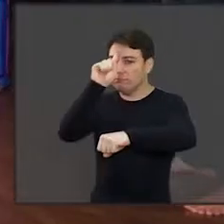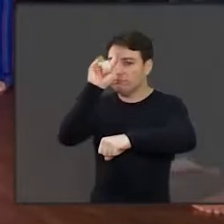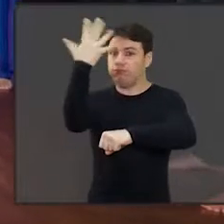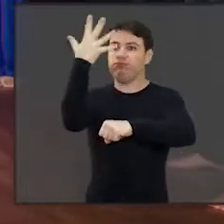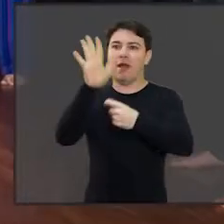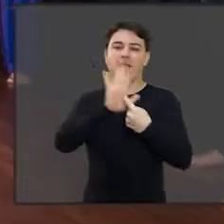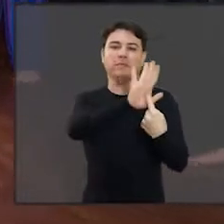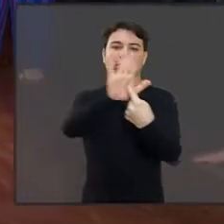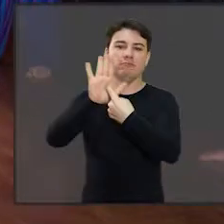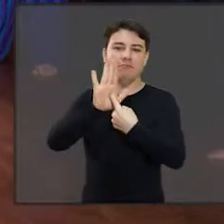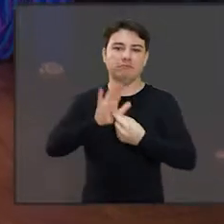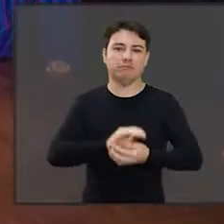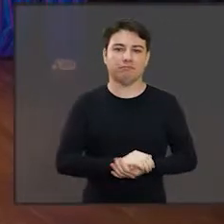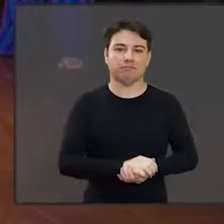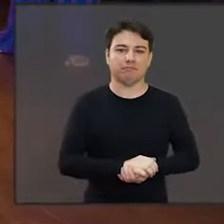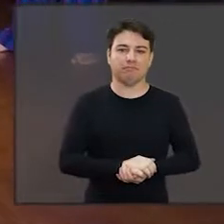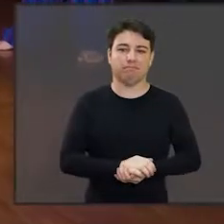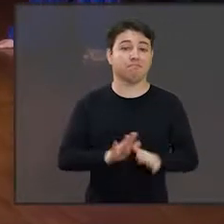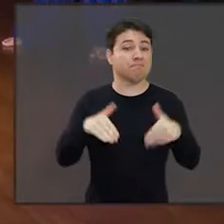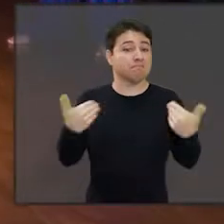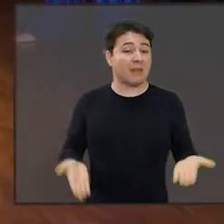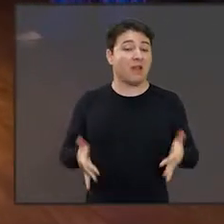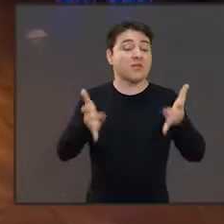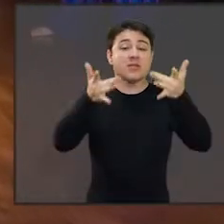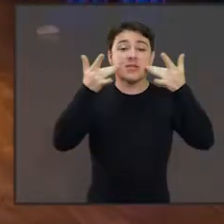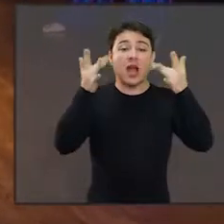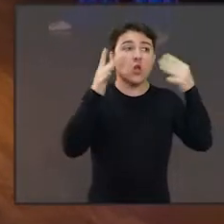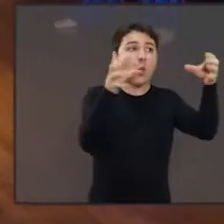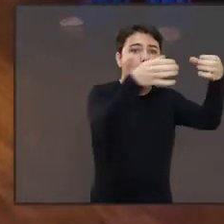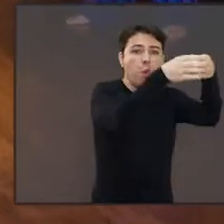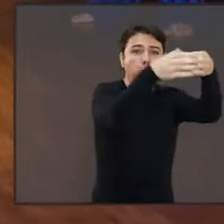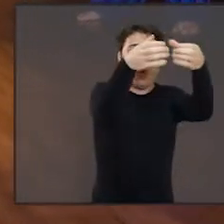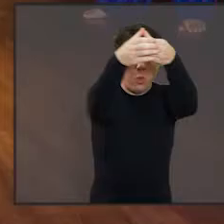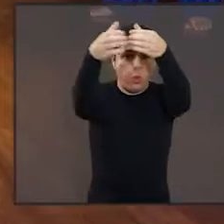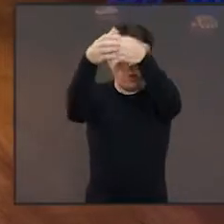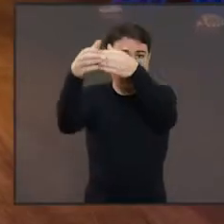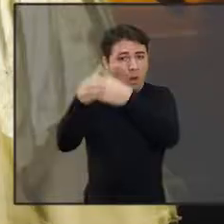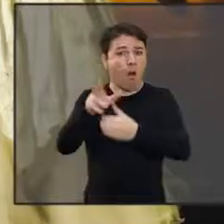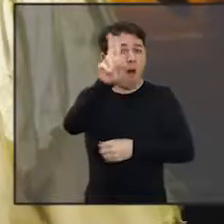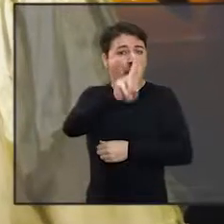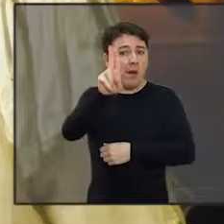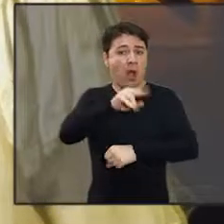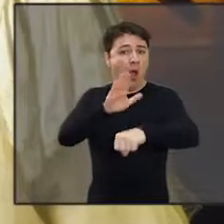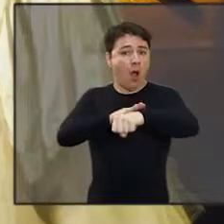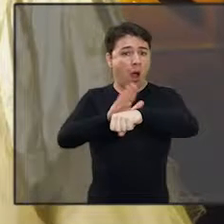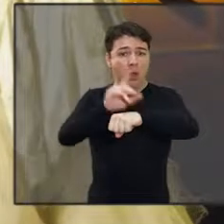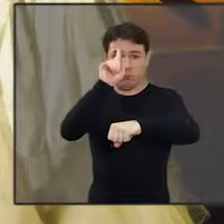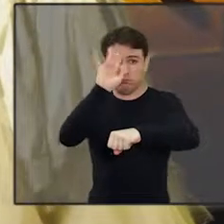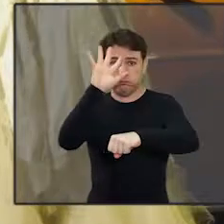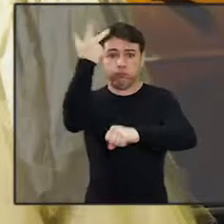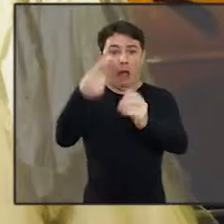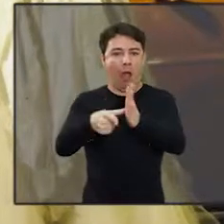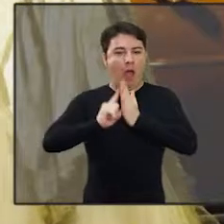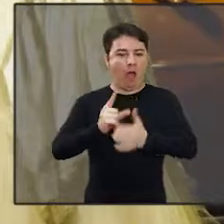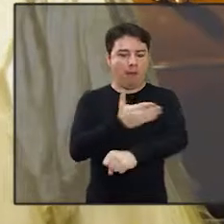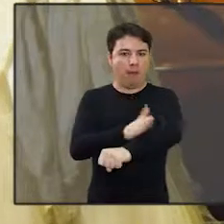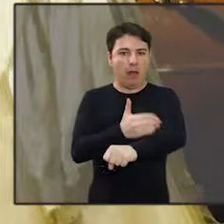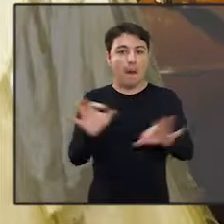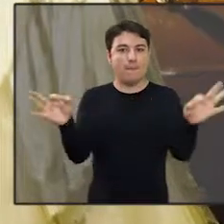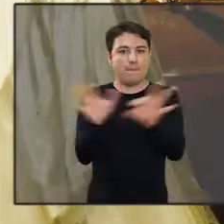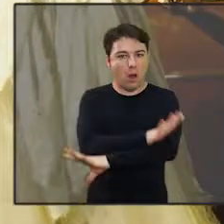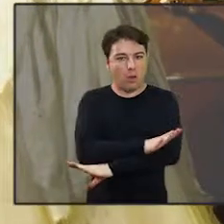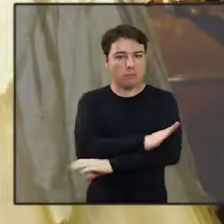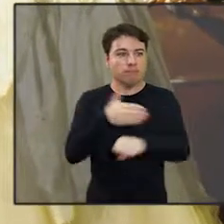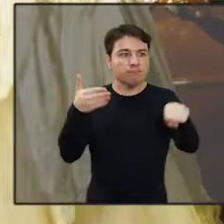é a improvisação como espetáculo. Então, apesar de, na maioria dos grupos de teatro, a gente ter exercícios de improviso na sala de